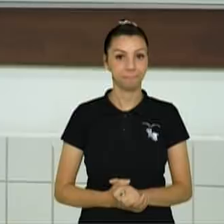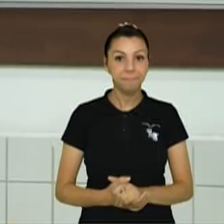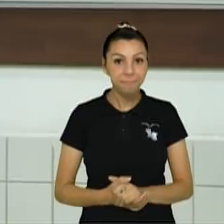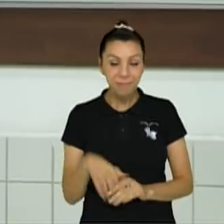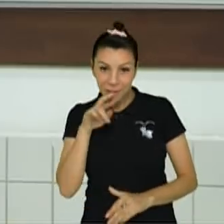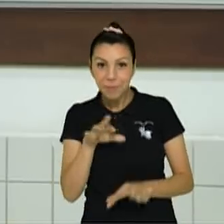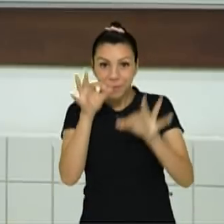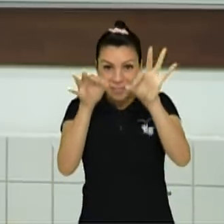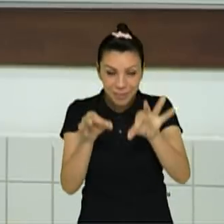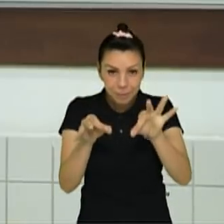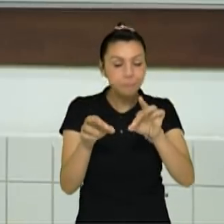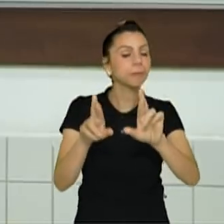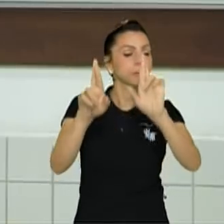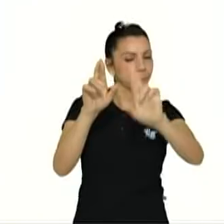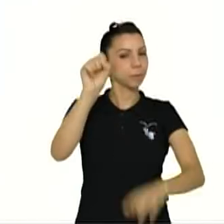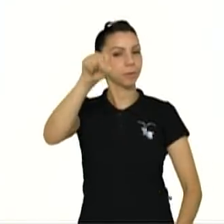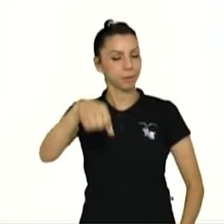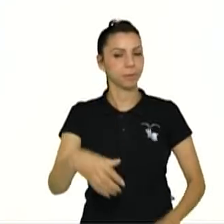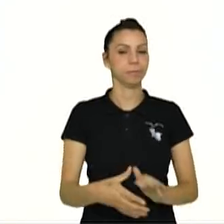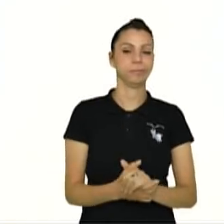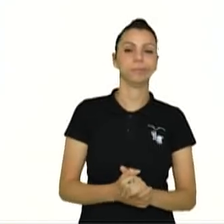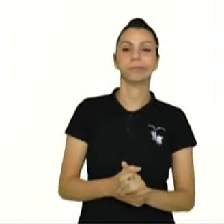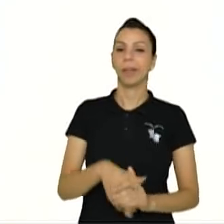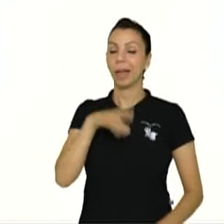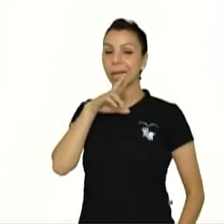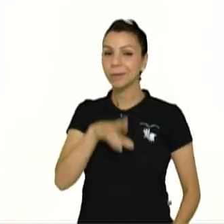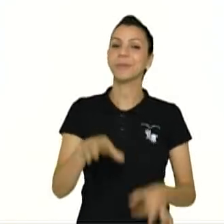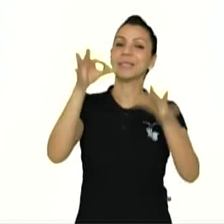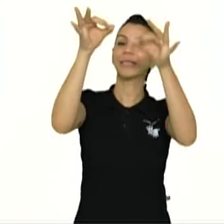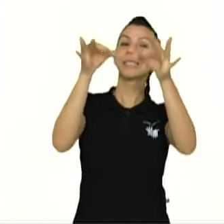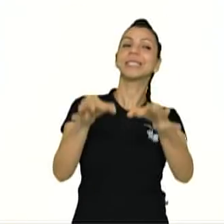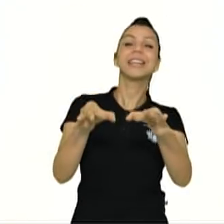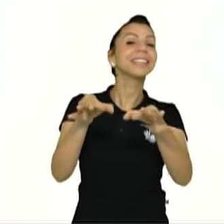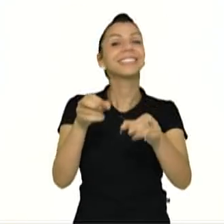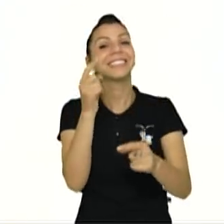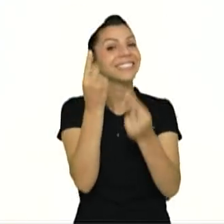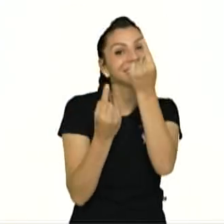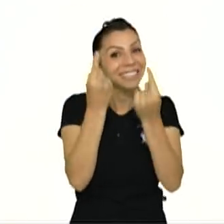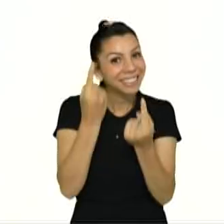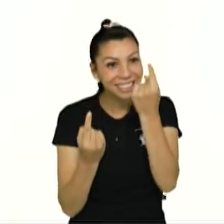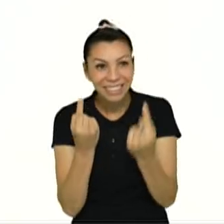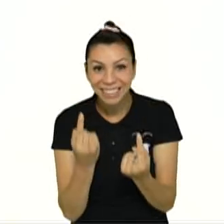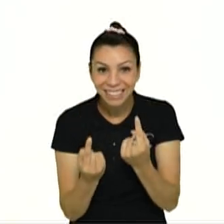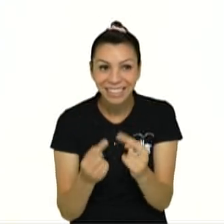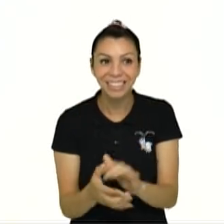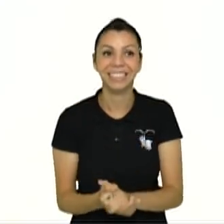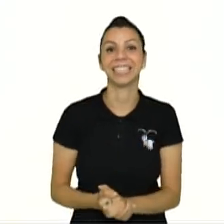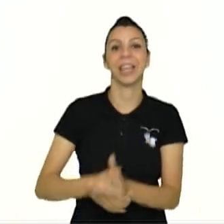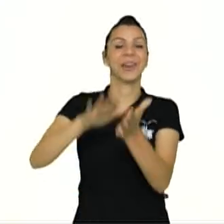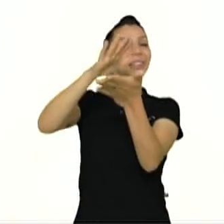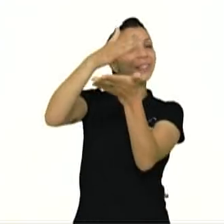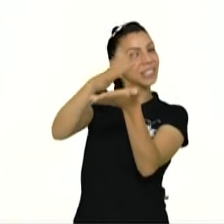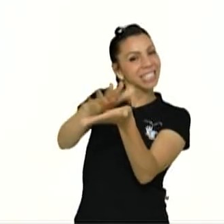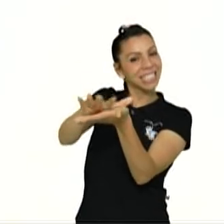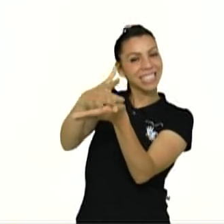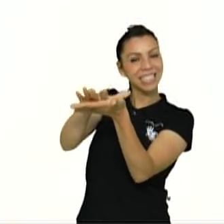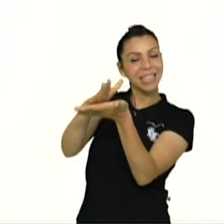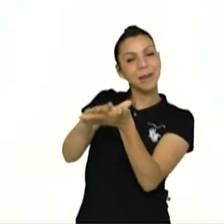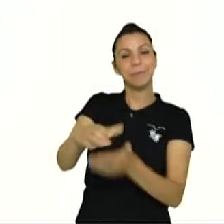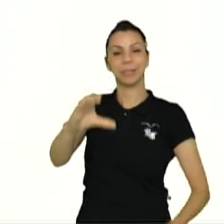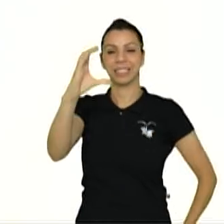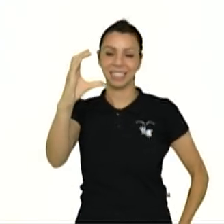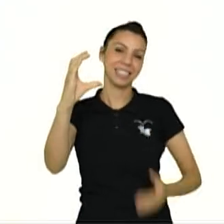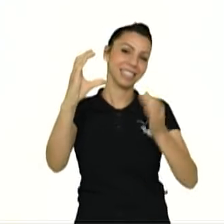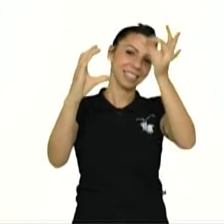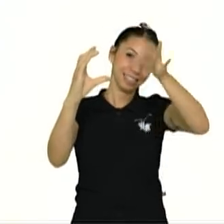Acertou? Espero que sim. A alternativa correta é, vamos lá, qual desses? Samba, alternativa C,